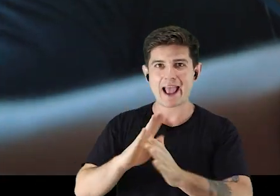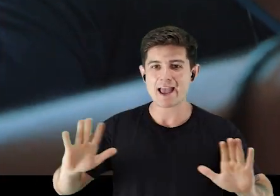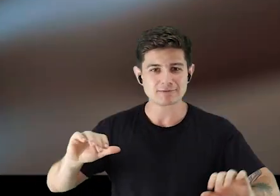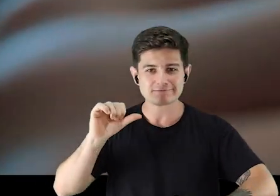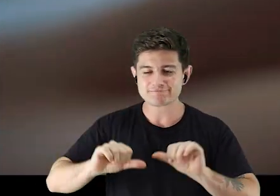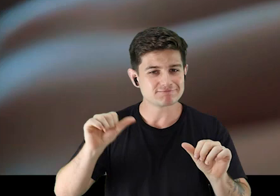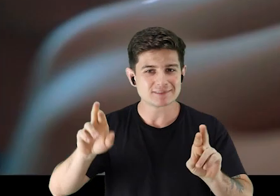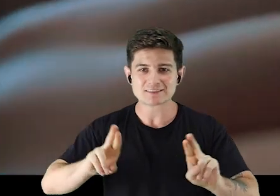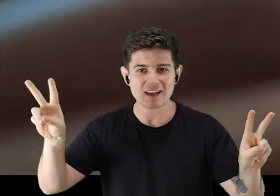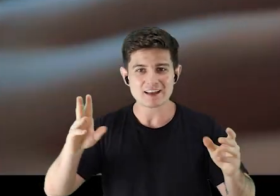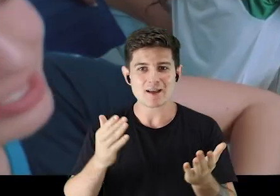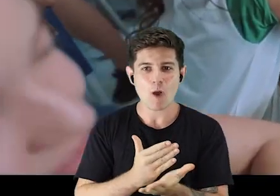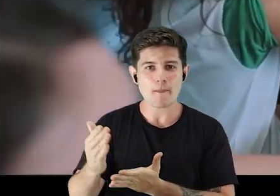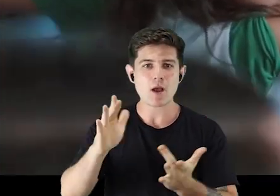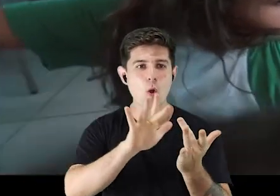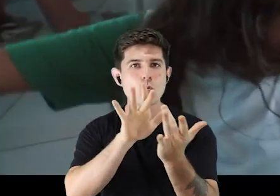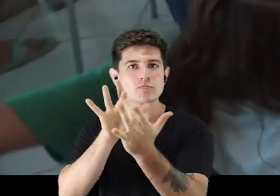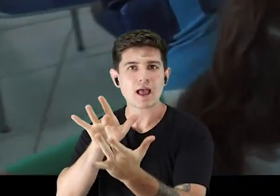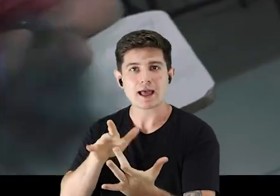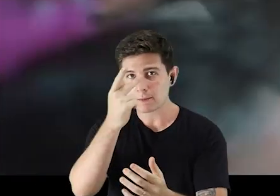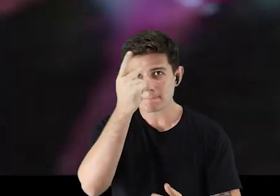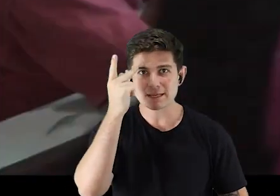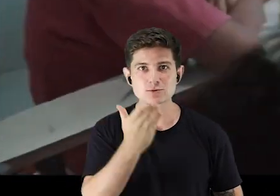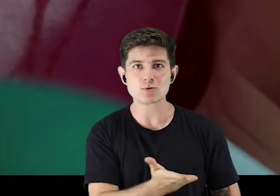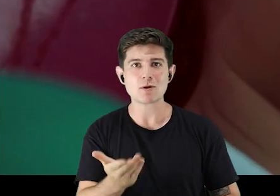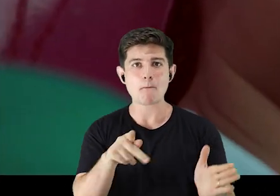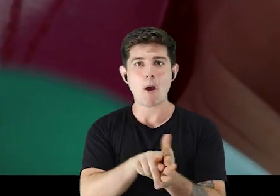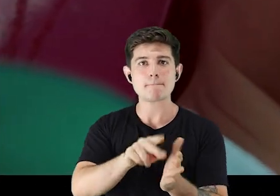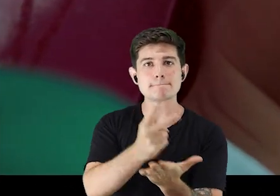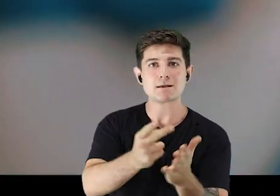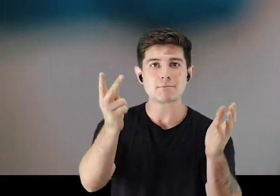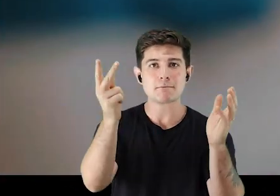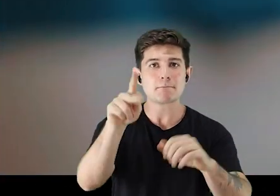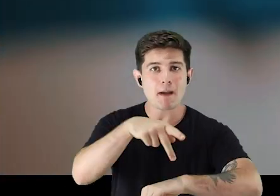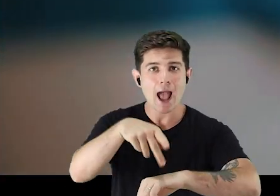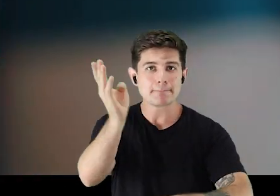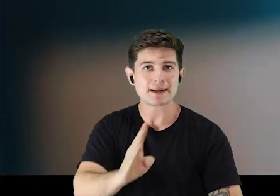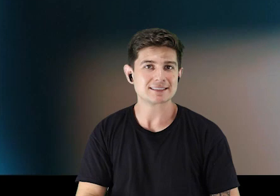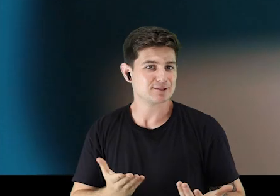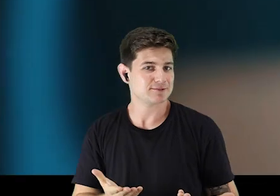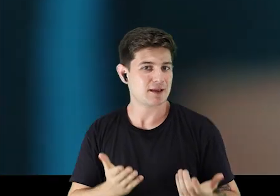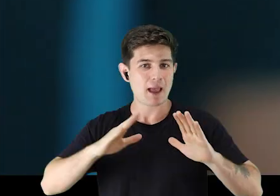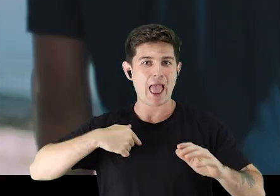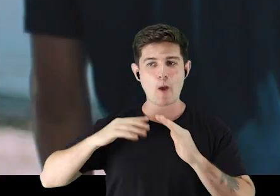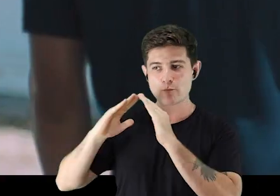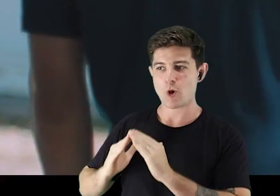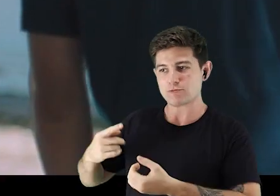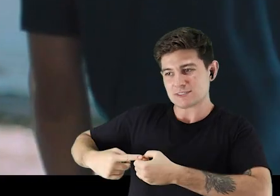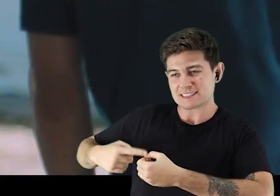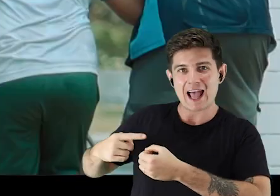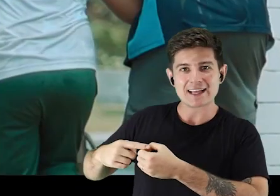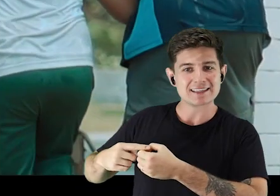você começa a interagir com as pessoas do seu país, porém, o fato de você estar exposto a uma realidade